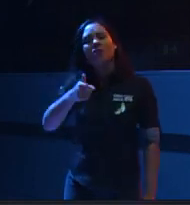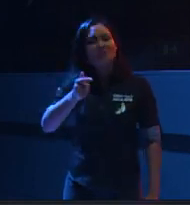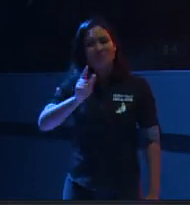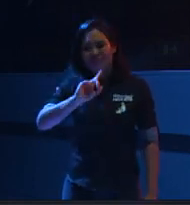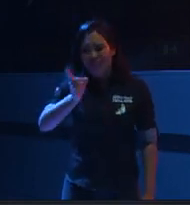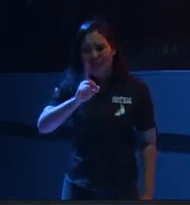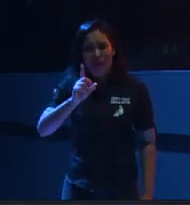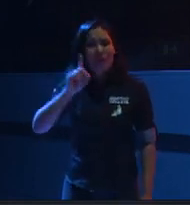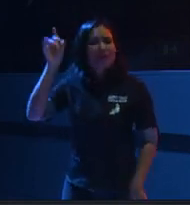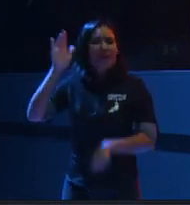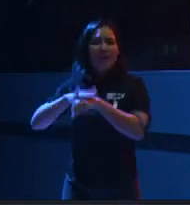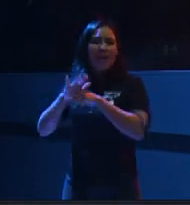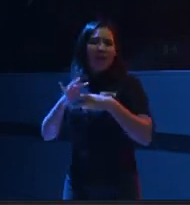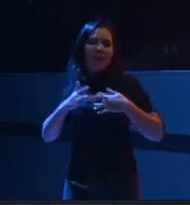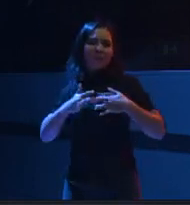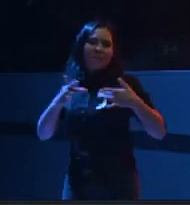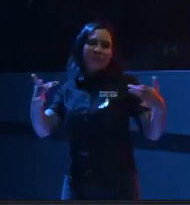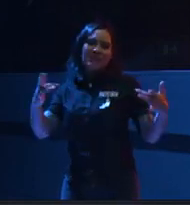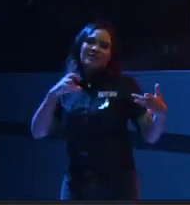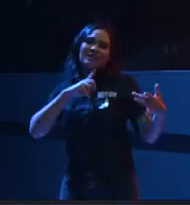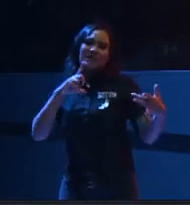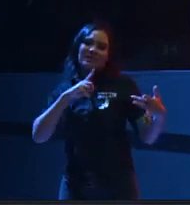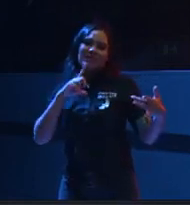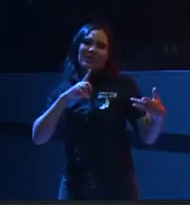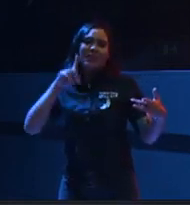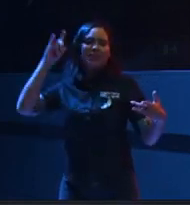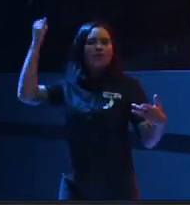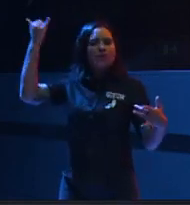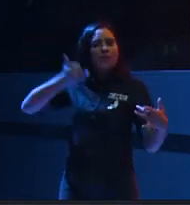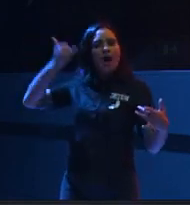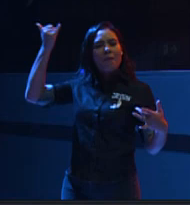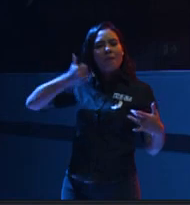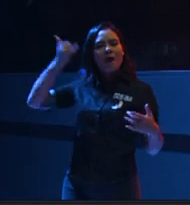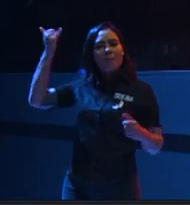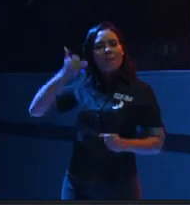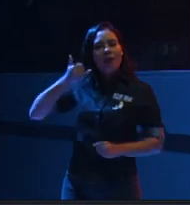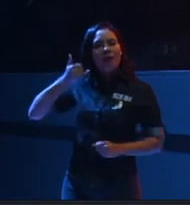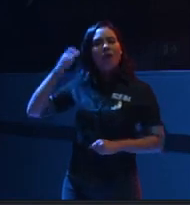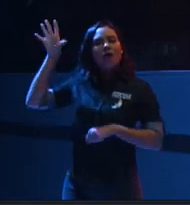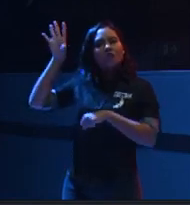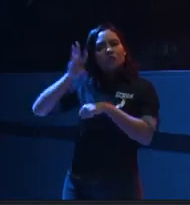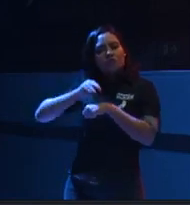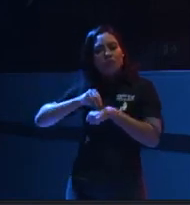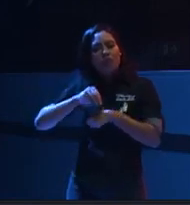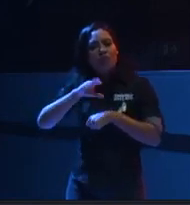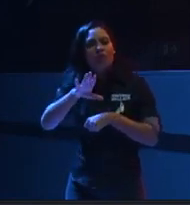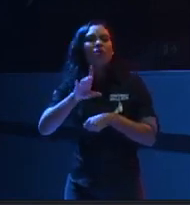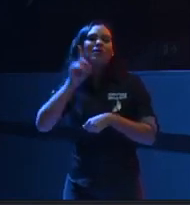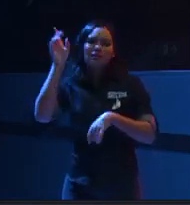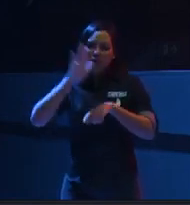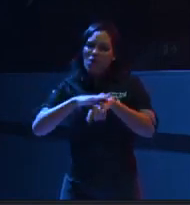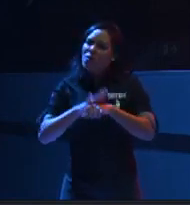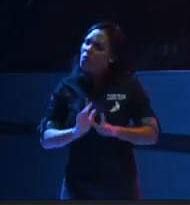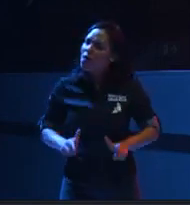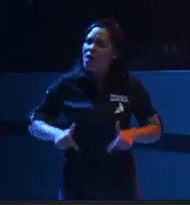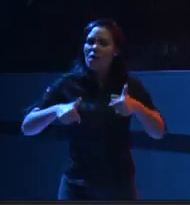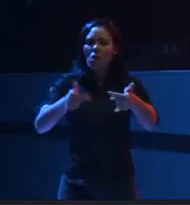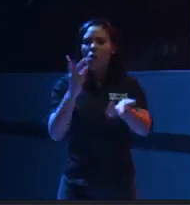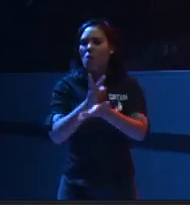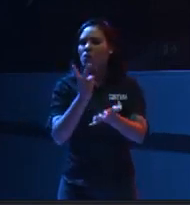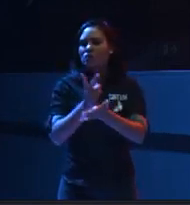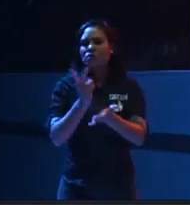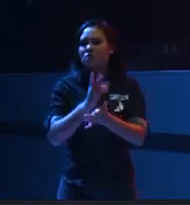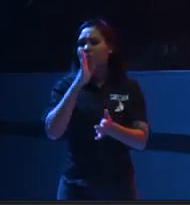basta a gente querer ouvir a Deus é que continua se manifestando Deus é que continua Agindo